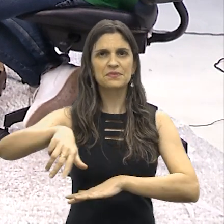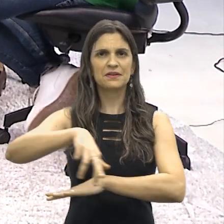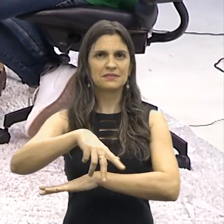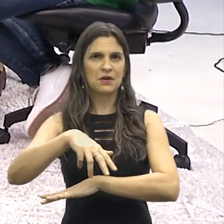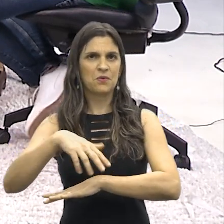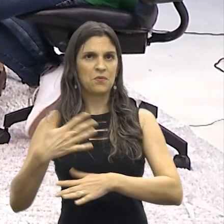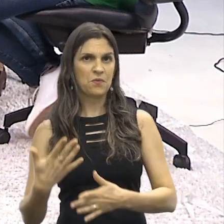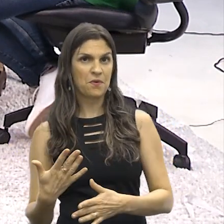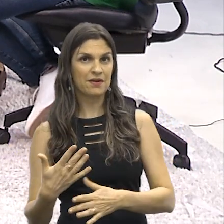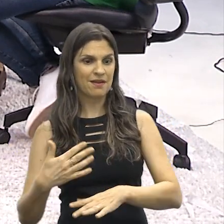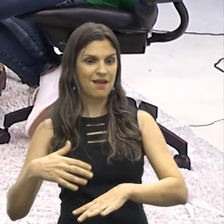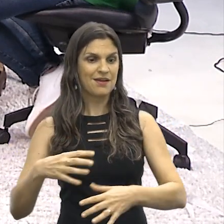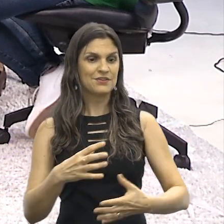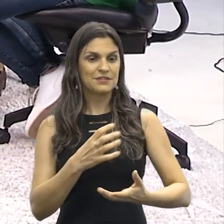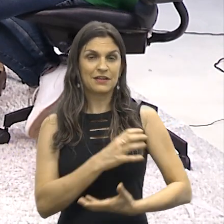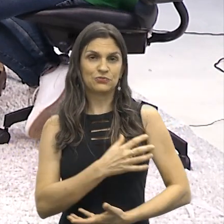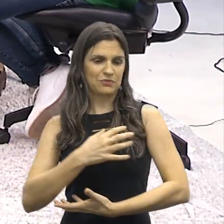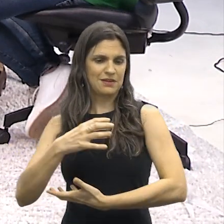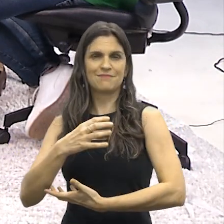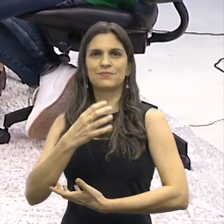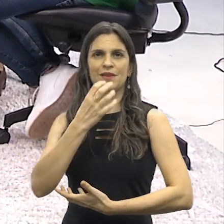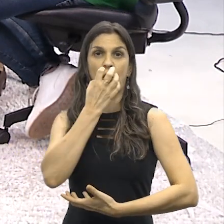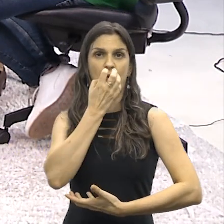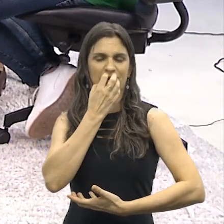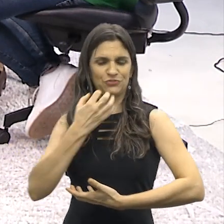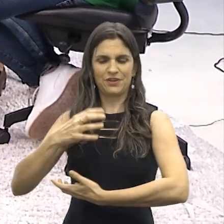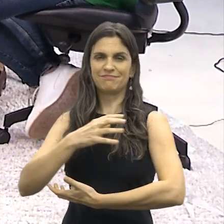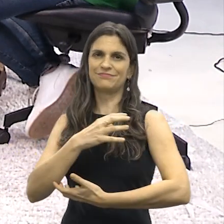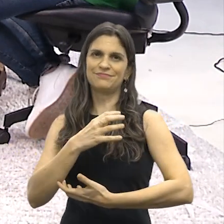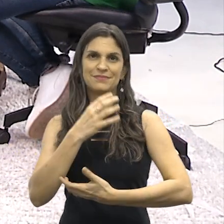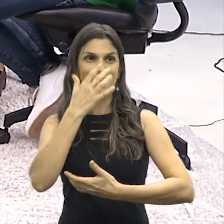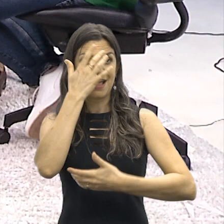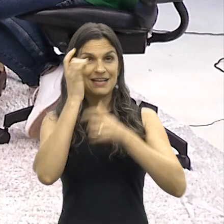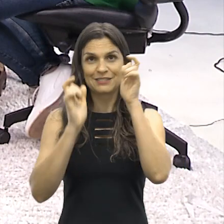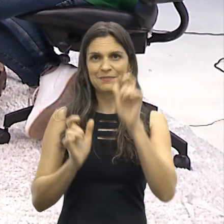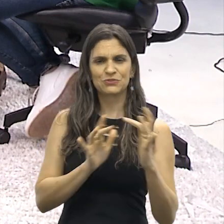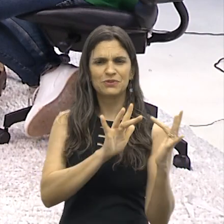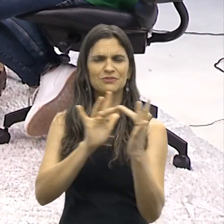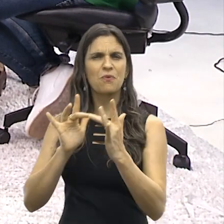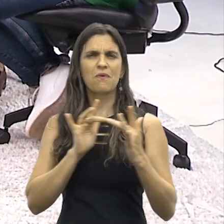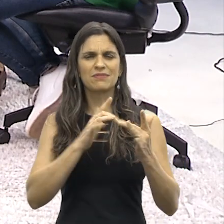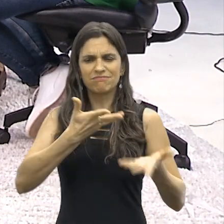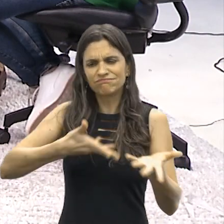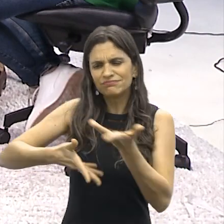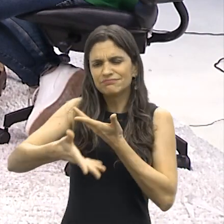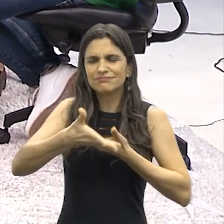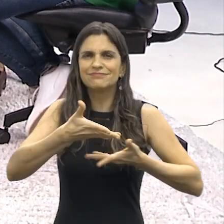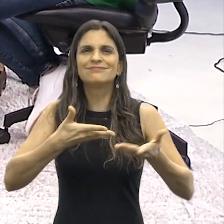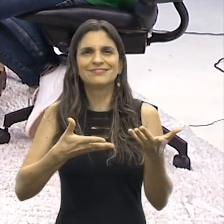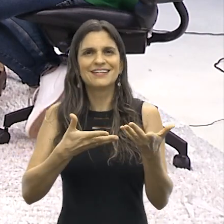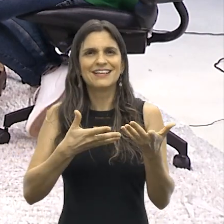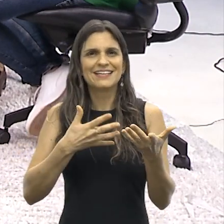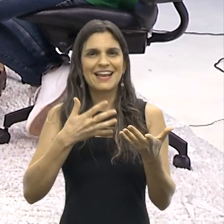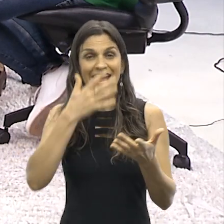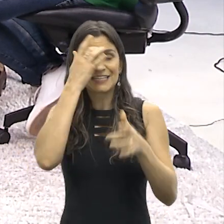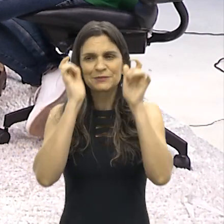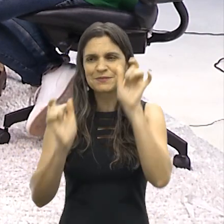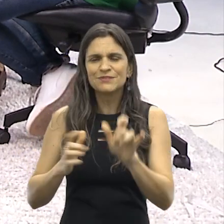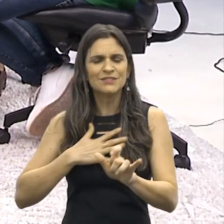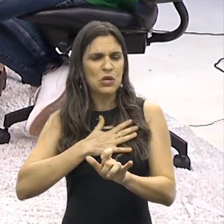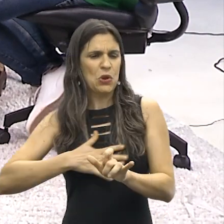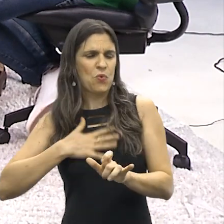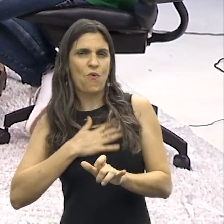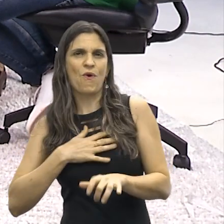o olhar, mas quando você está com um animal, passeando com o cachorrinho, as pessoas se aproximam. O animal é uma fonte de sociabilização, então humaniza,